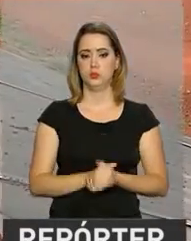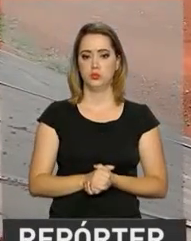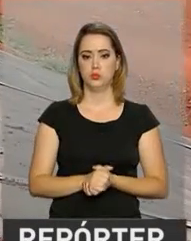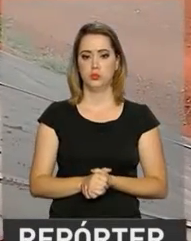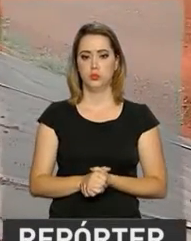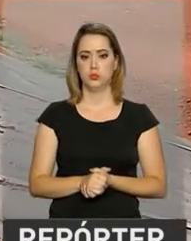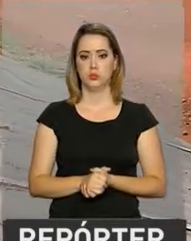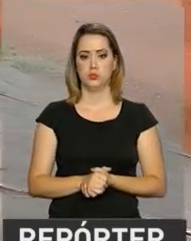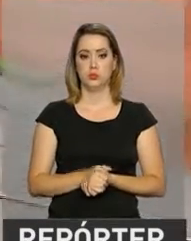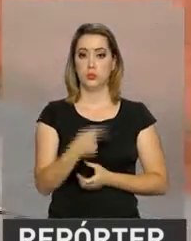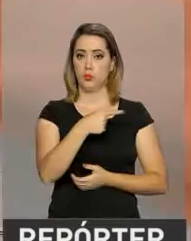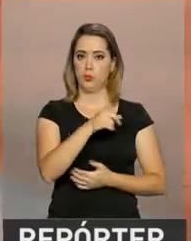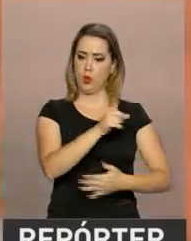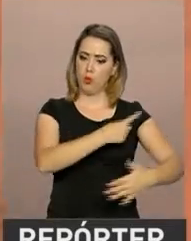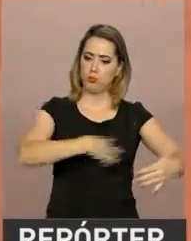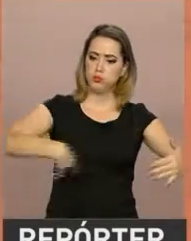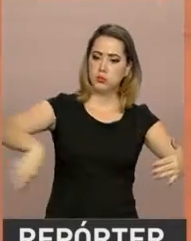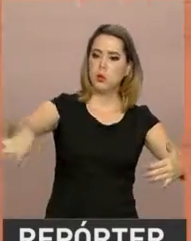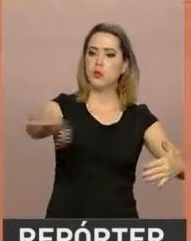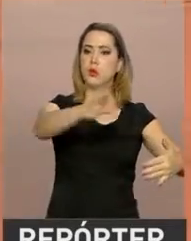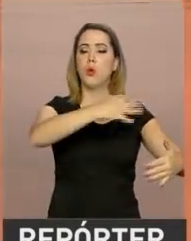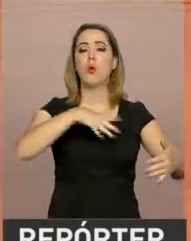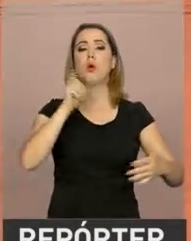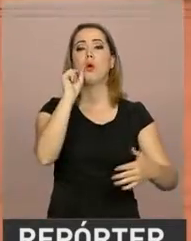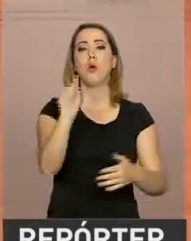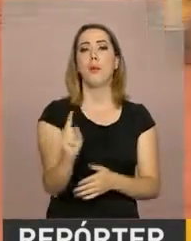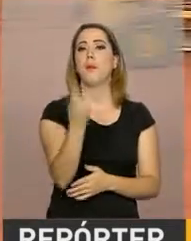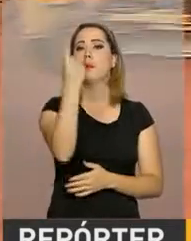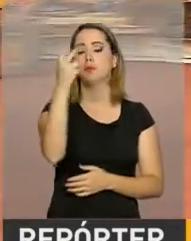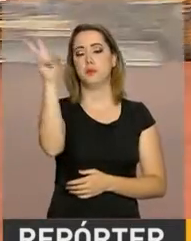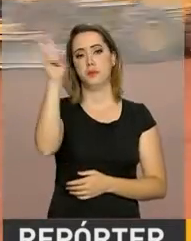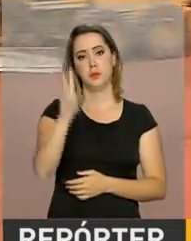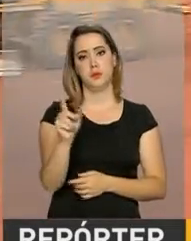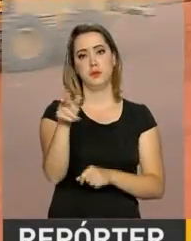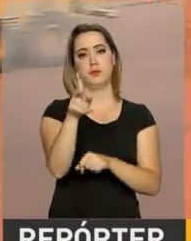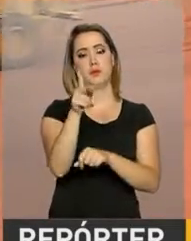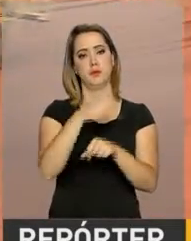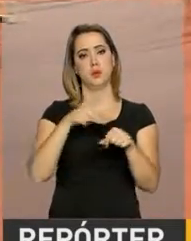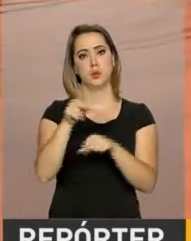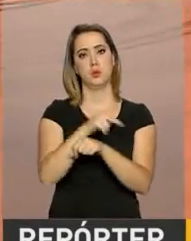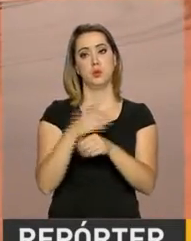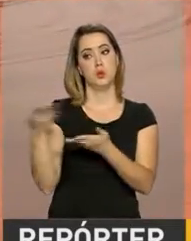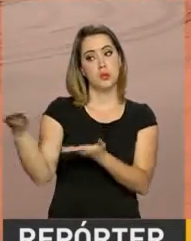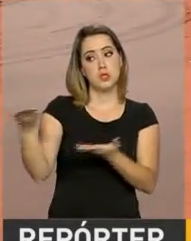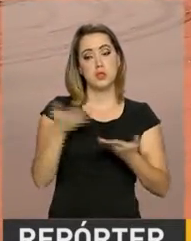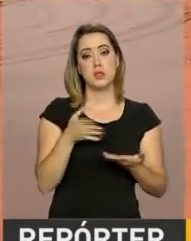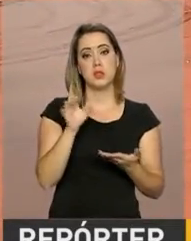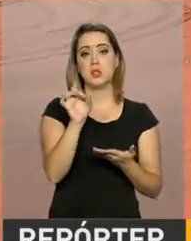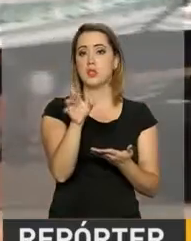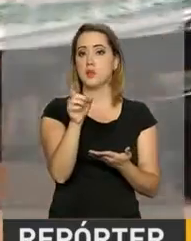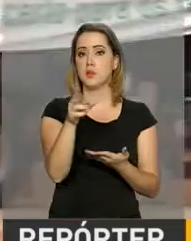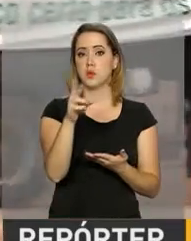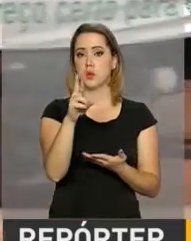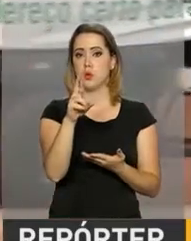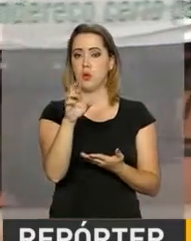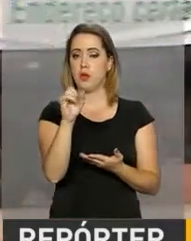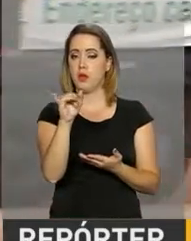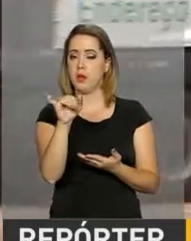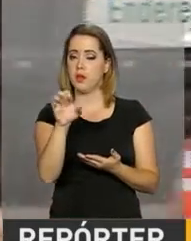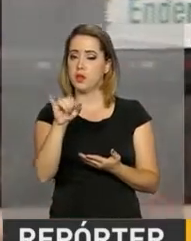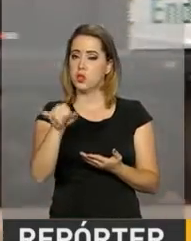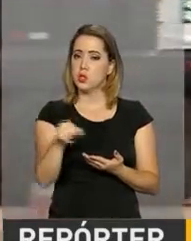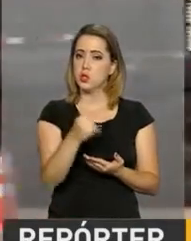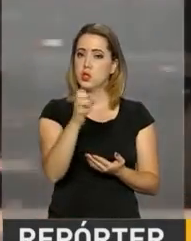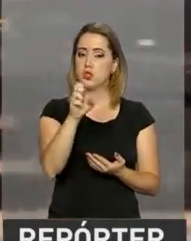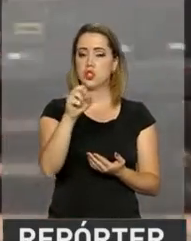o aterro sanitário de brasília é o primeiro do país a receber apenas rejeitos ou seja lixo que não pode